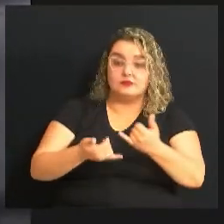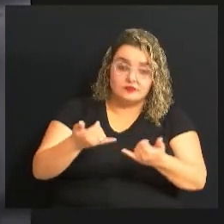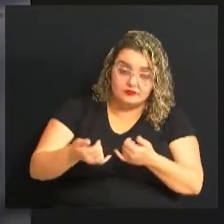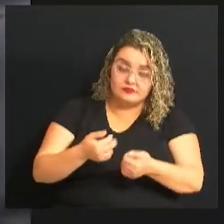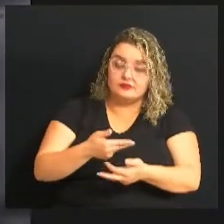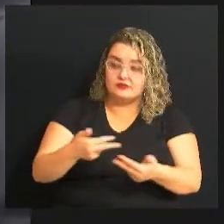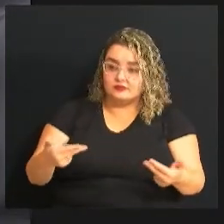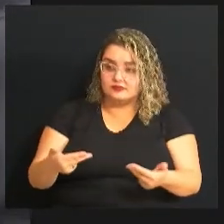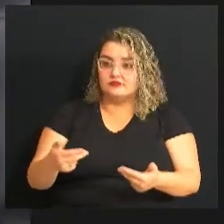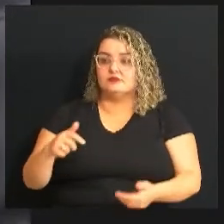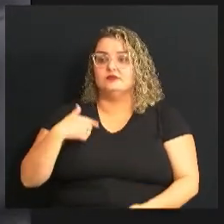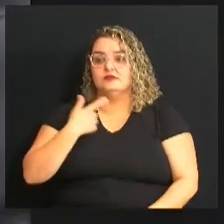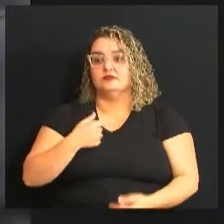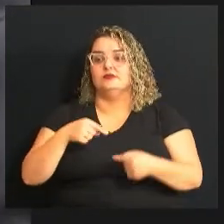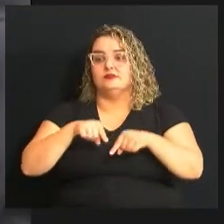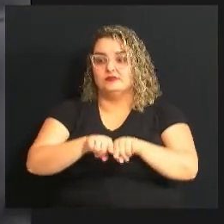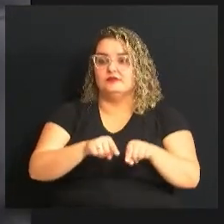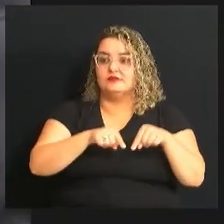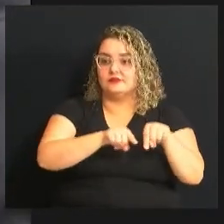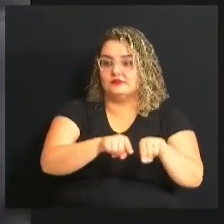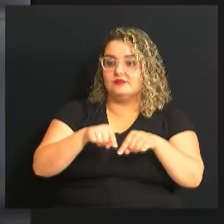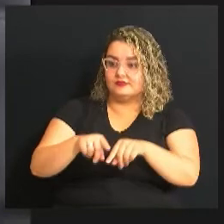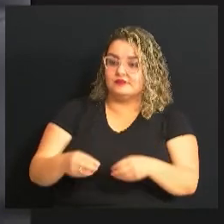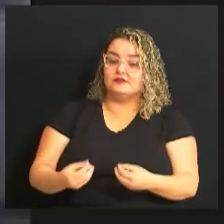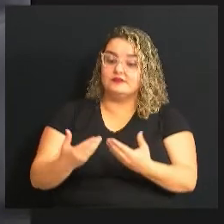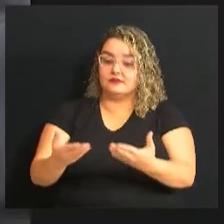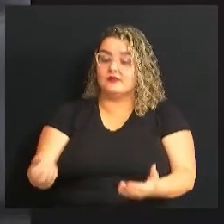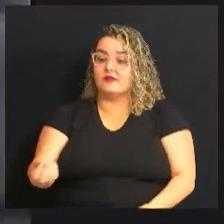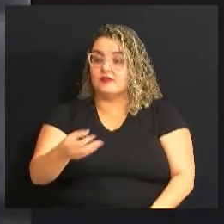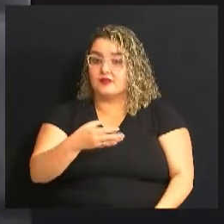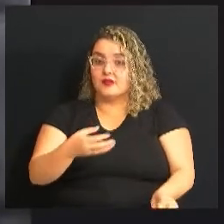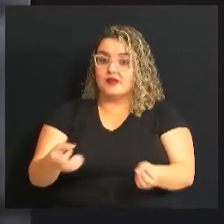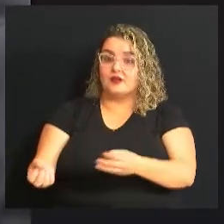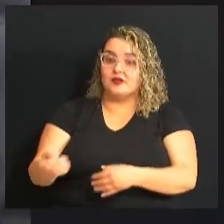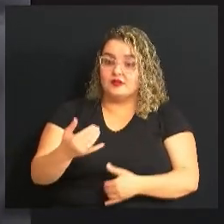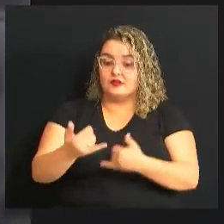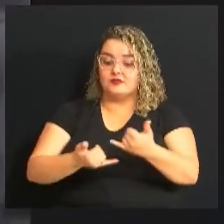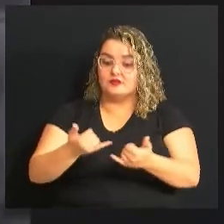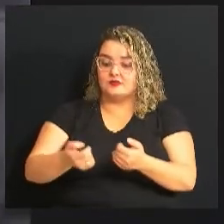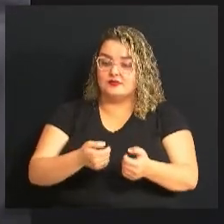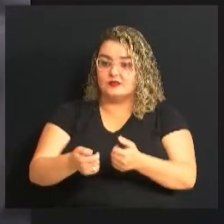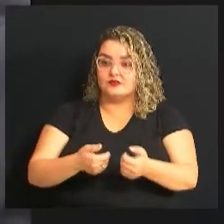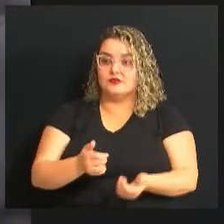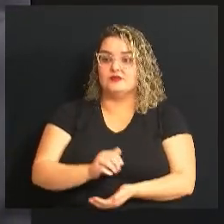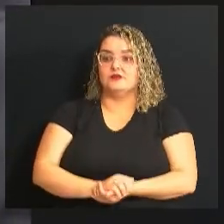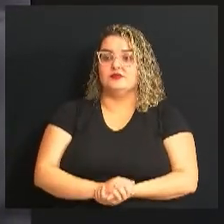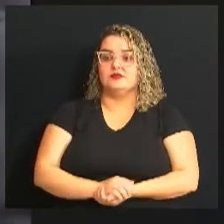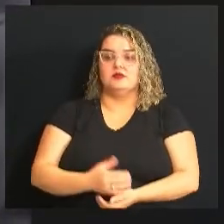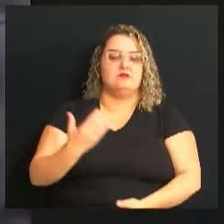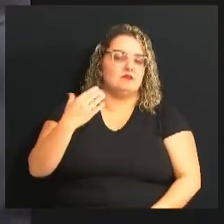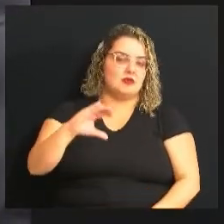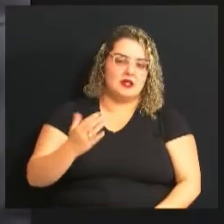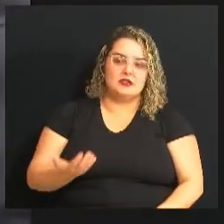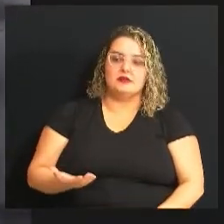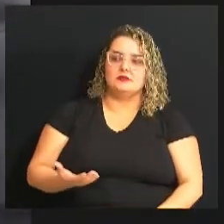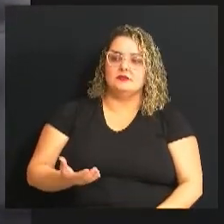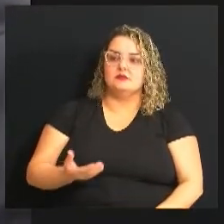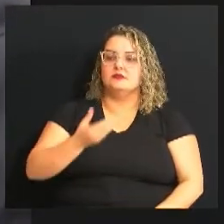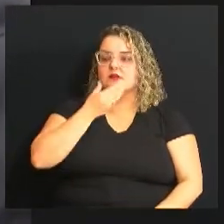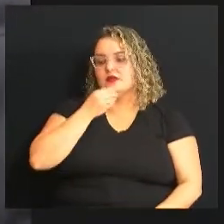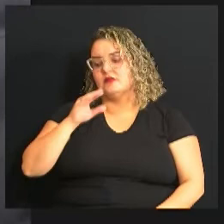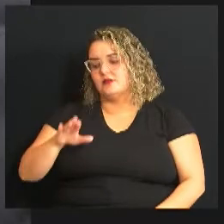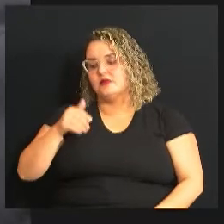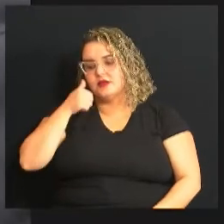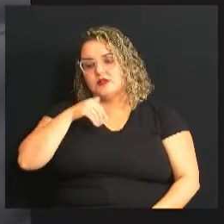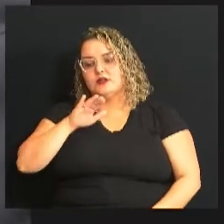os nossos parceiros que trarão novos games, novos jogos, lançamentos, para que os meninos e meninas possam,